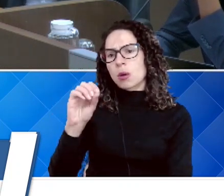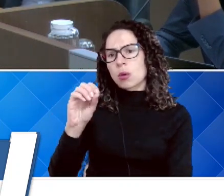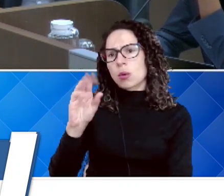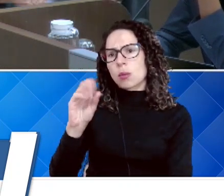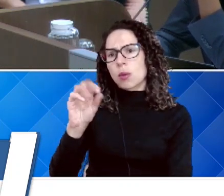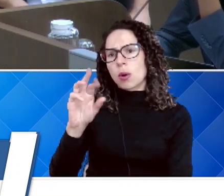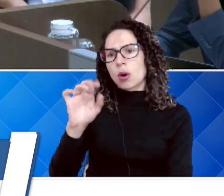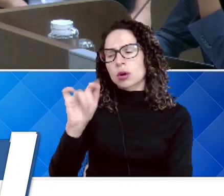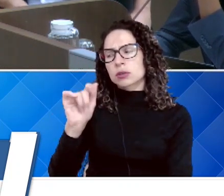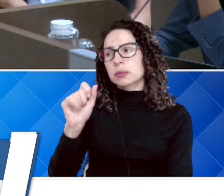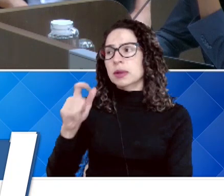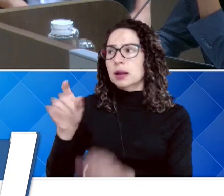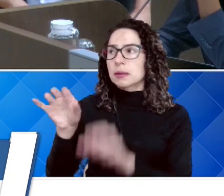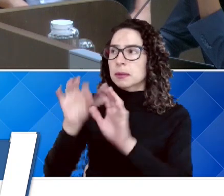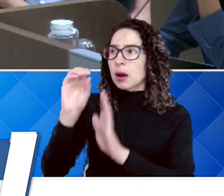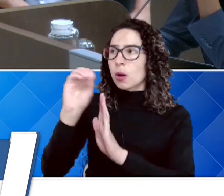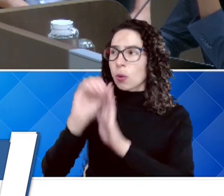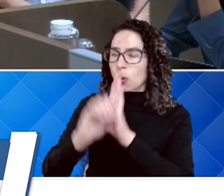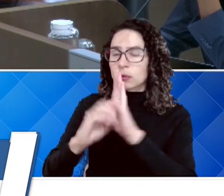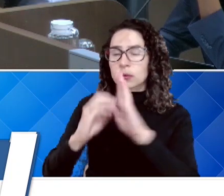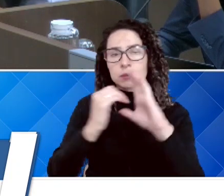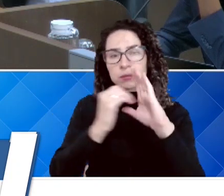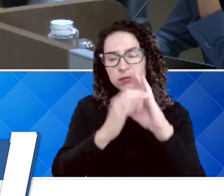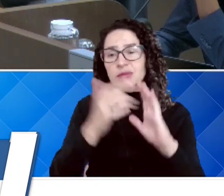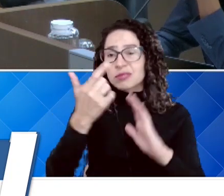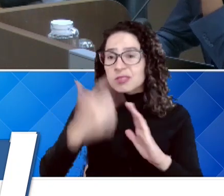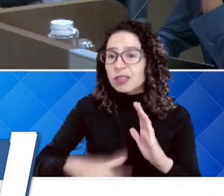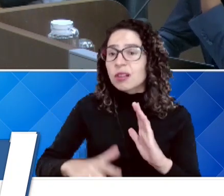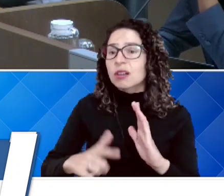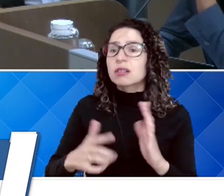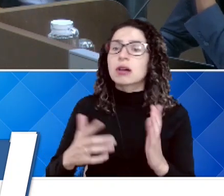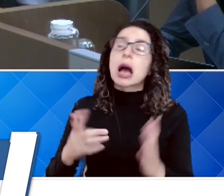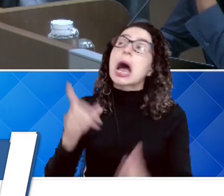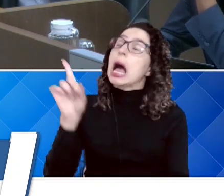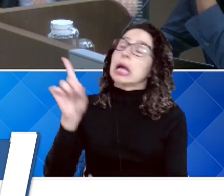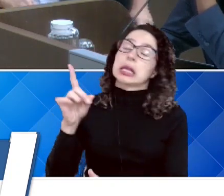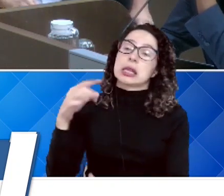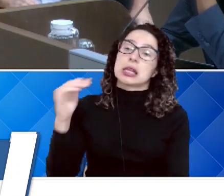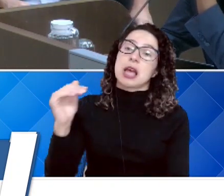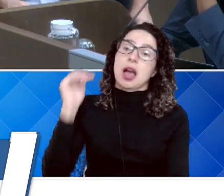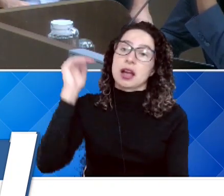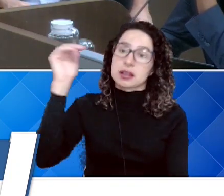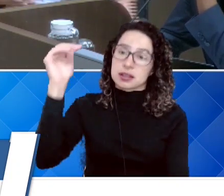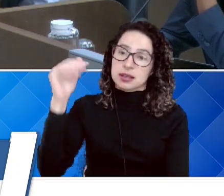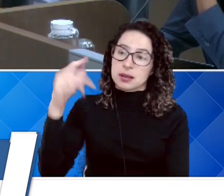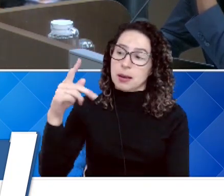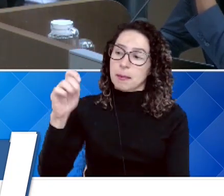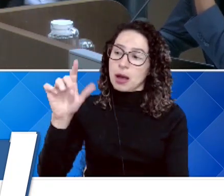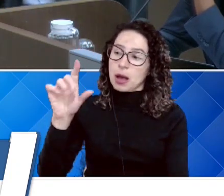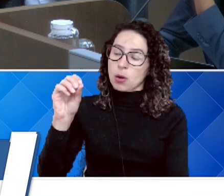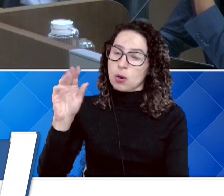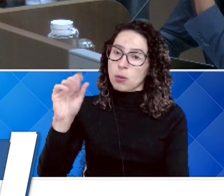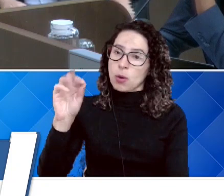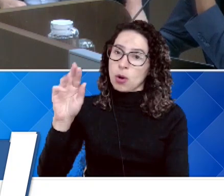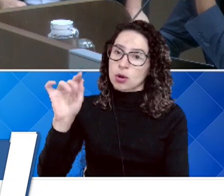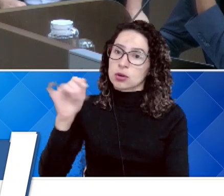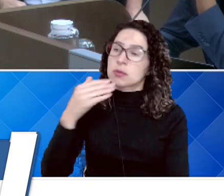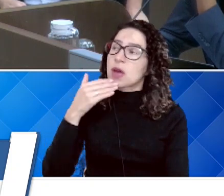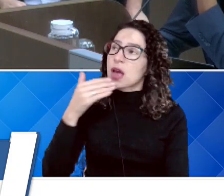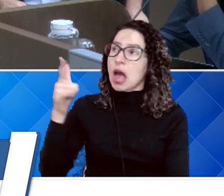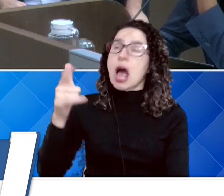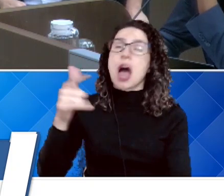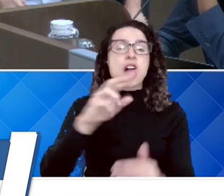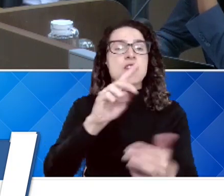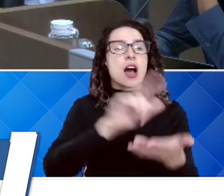ofício que nós já fizemos. Aí, se o doutor Paulo Borges pedir, eles vão lá e limpam. Mas se a gente aqui pedir, não